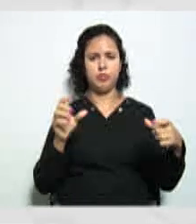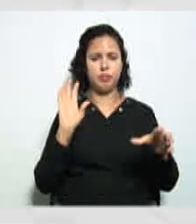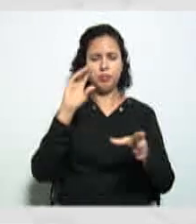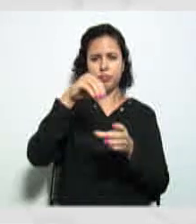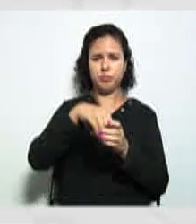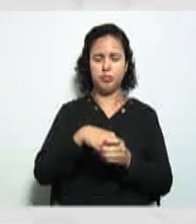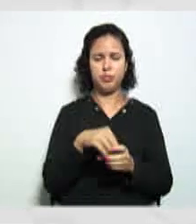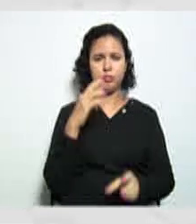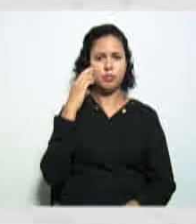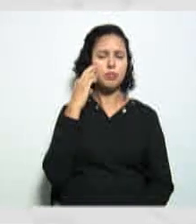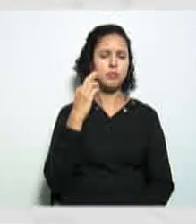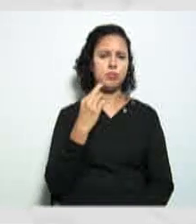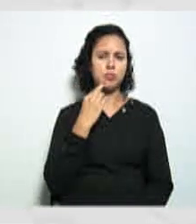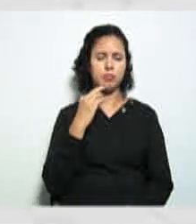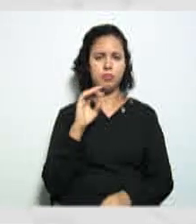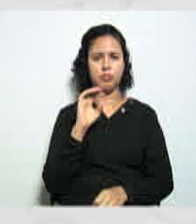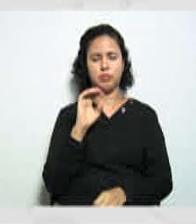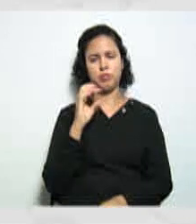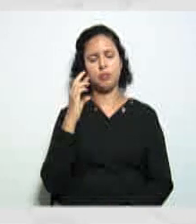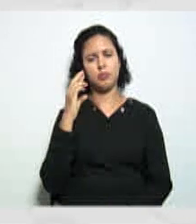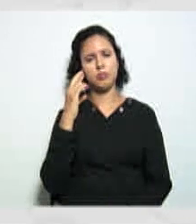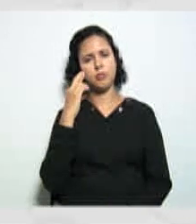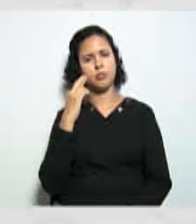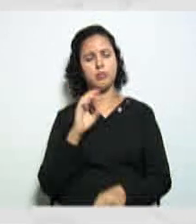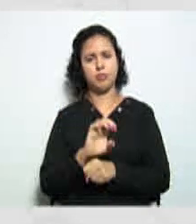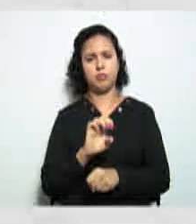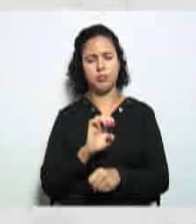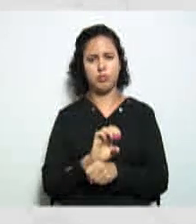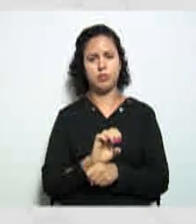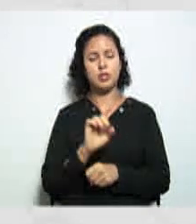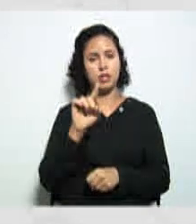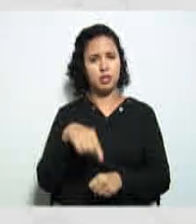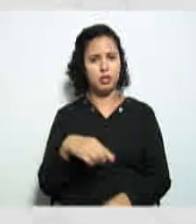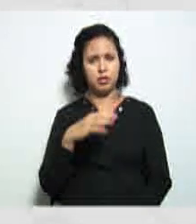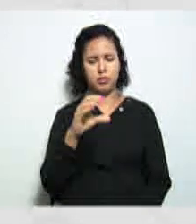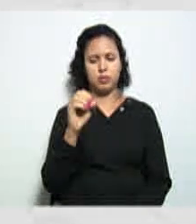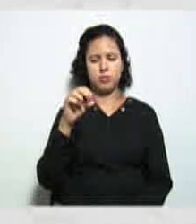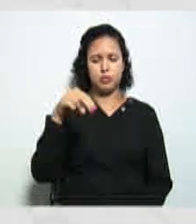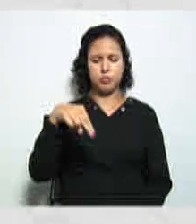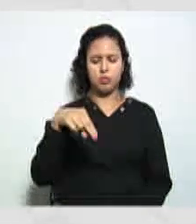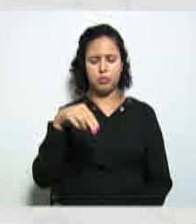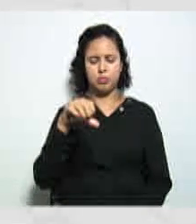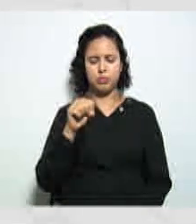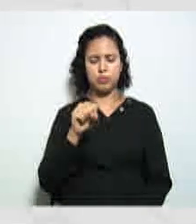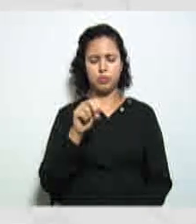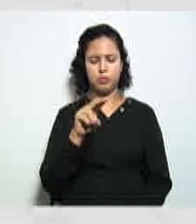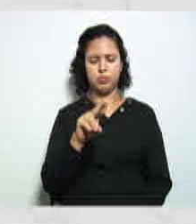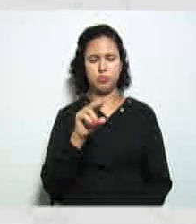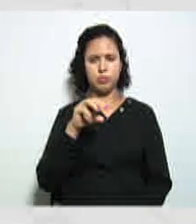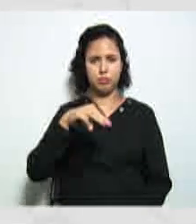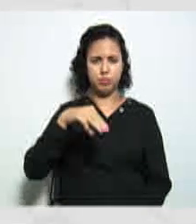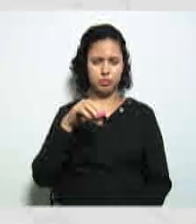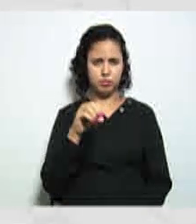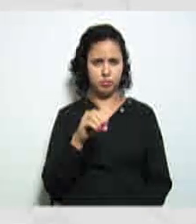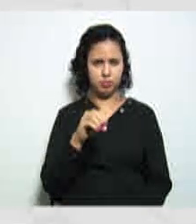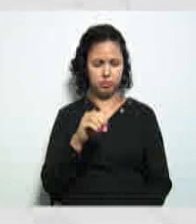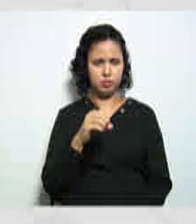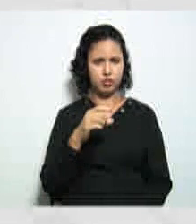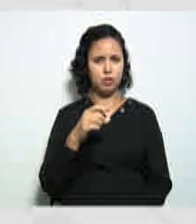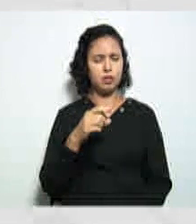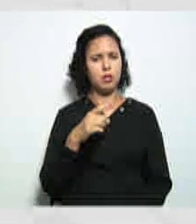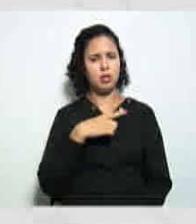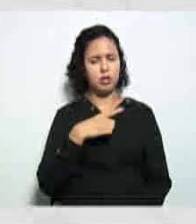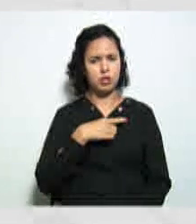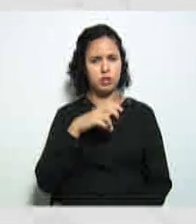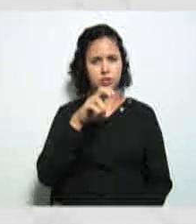estado de Rondônia é o de consumo, com quase 500